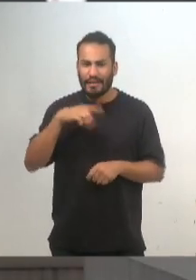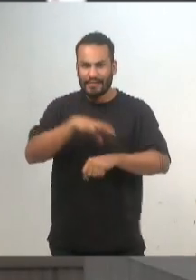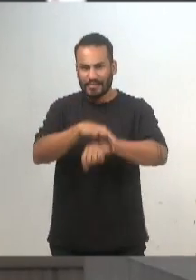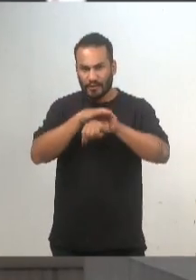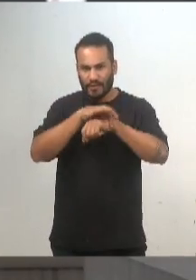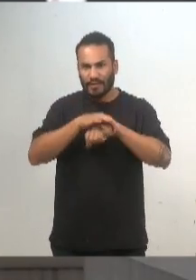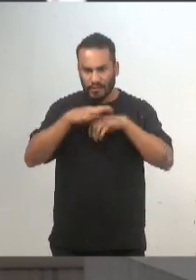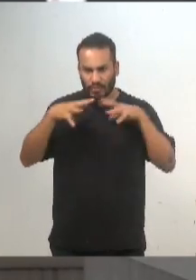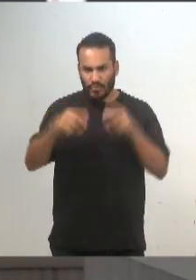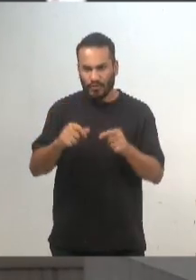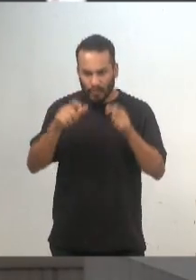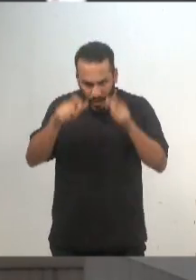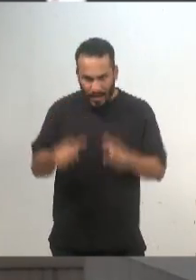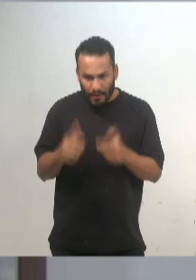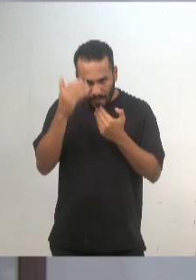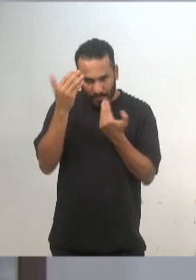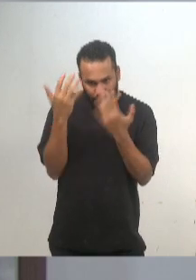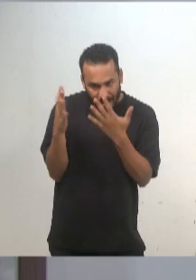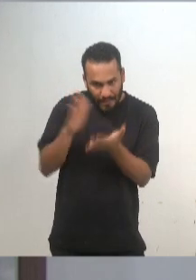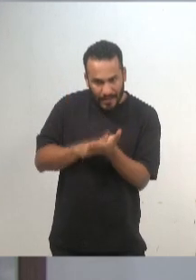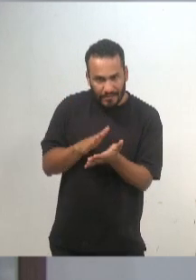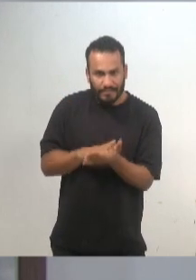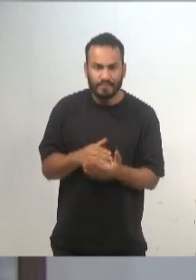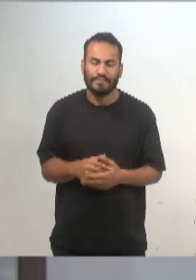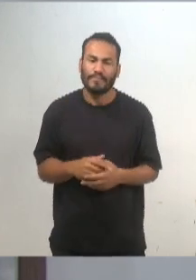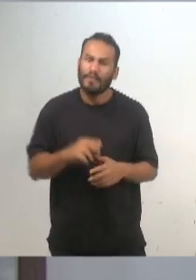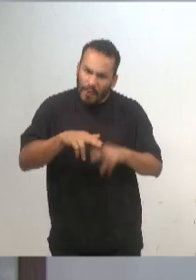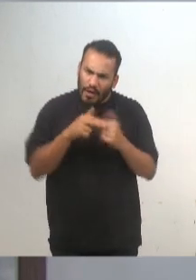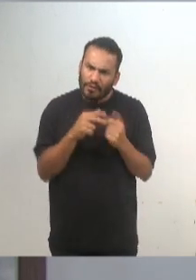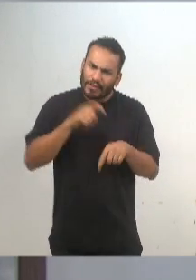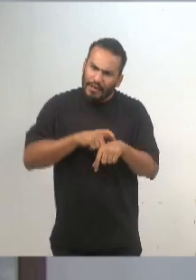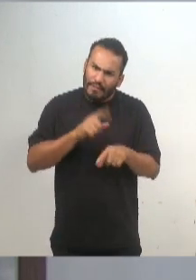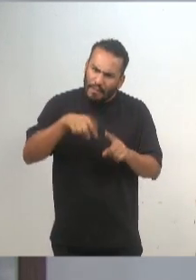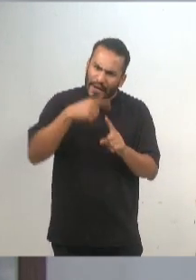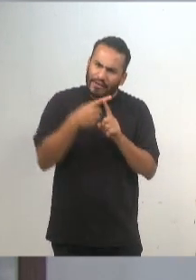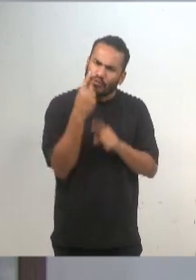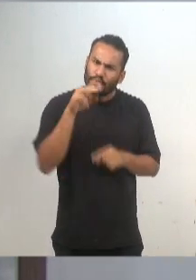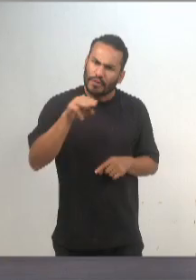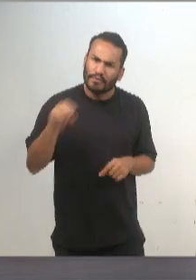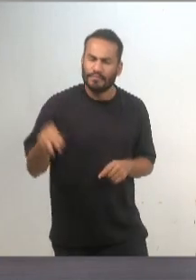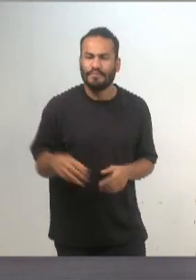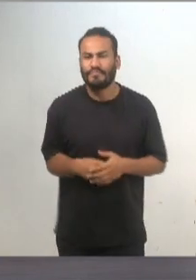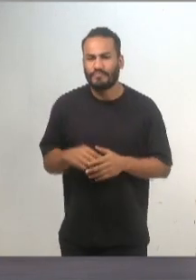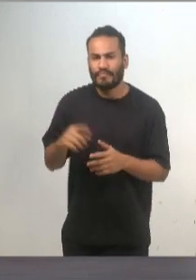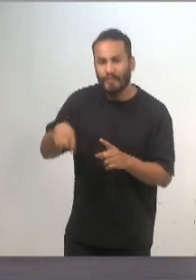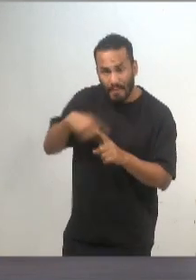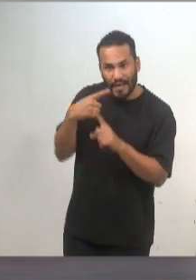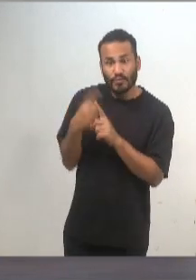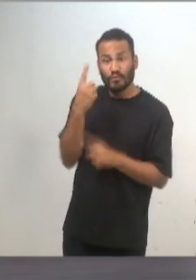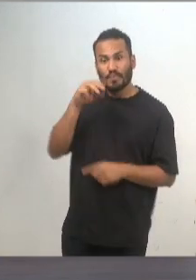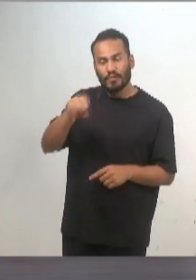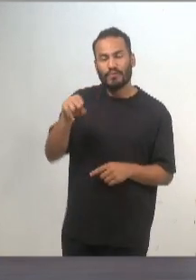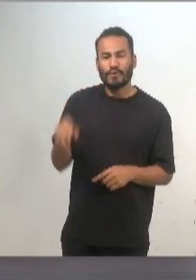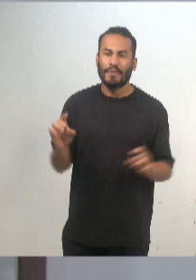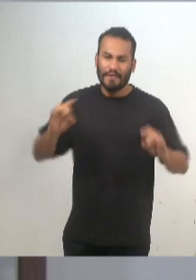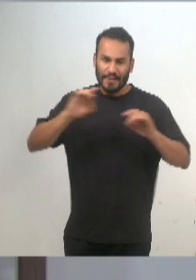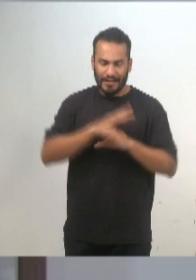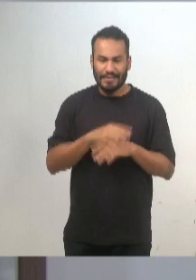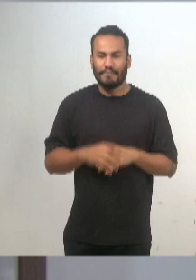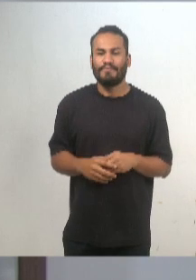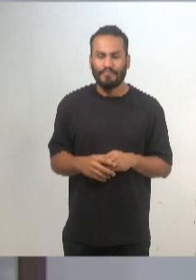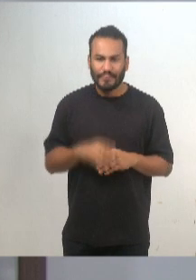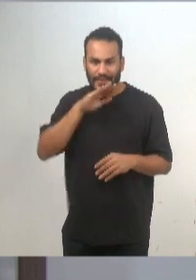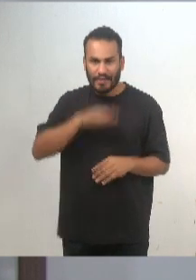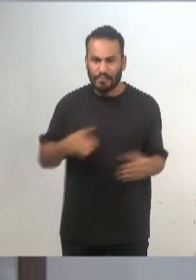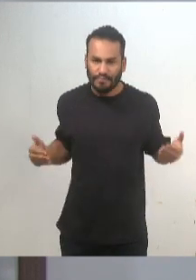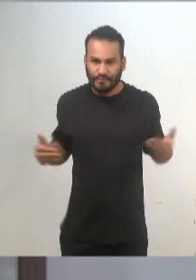segurança em todo esse trecho aí. Parabéns. Obrigado, vereador presidente. Por conta da parte, mais um minuto. Concedo mais um minuto para finalizar a sua fala na